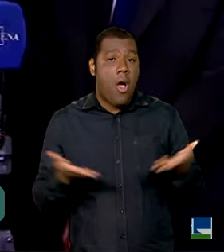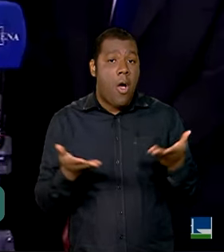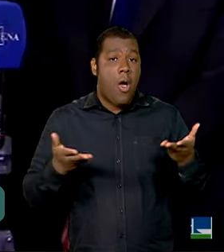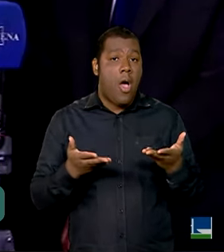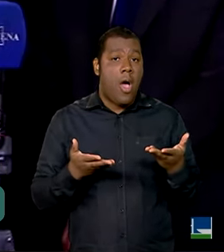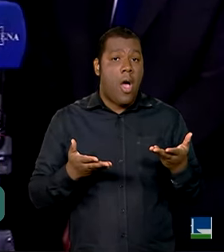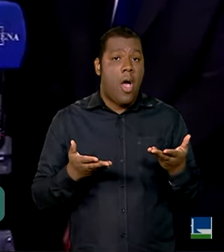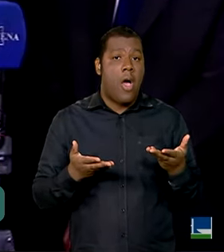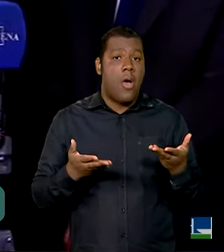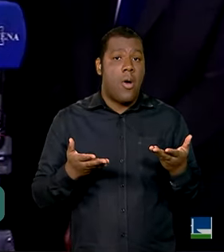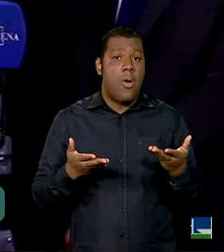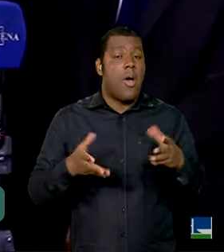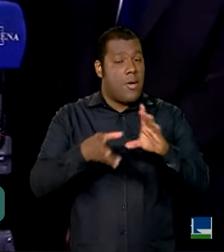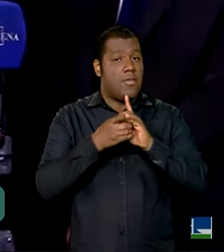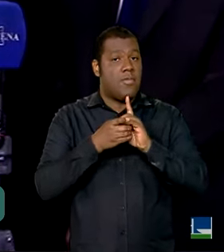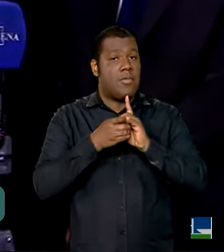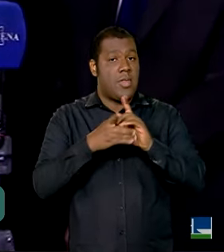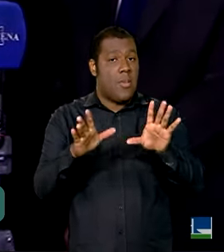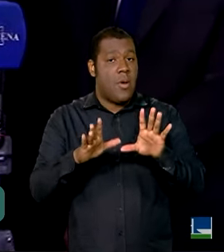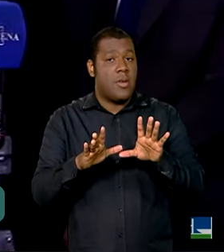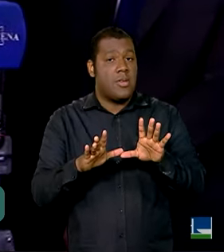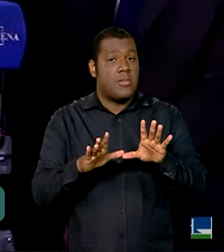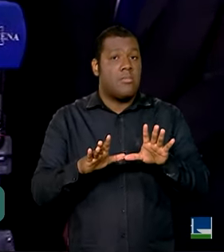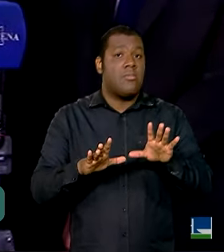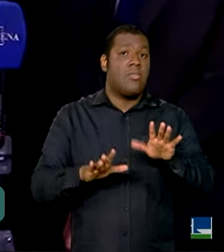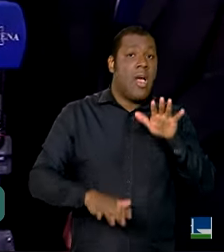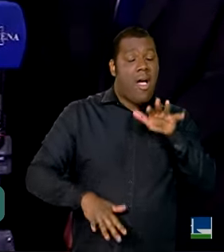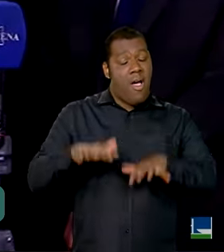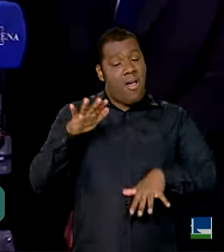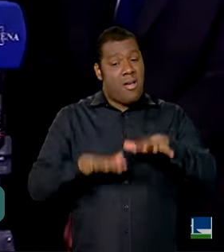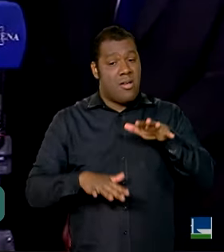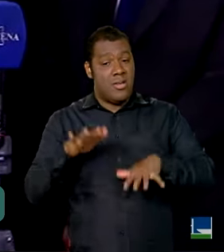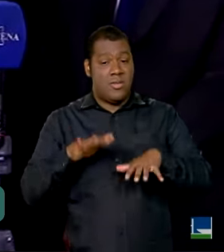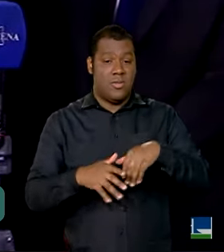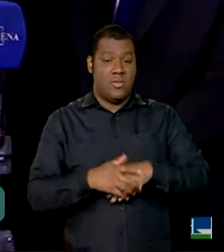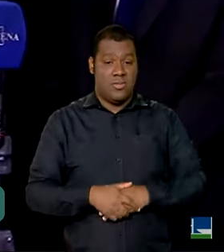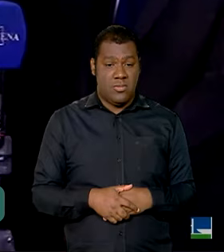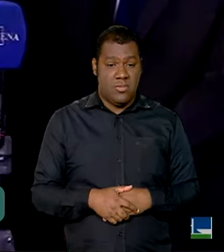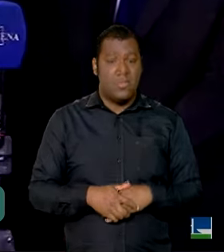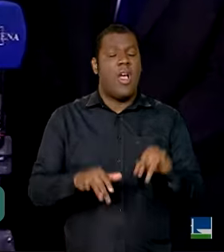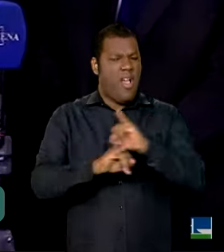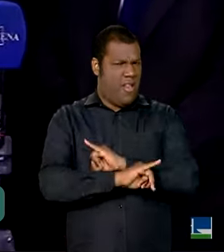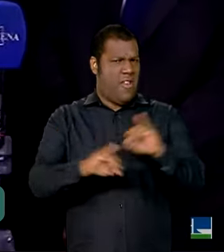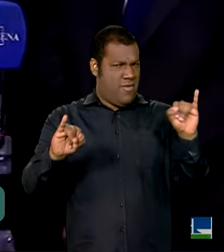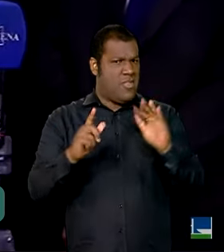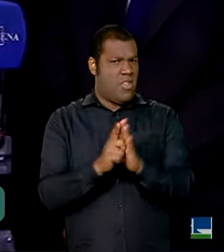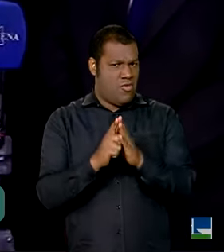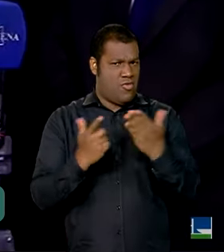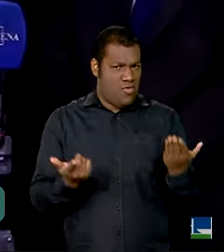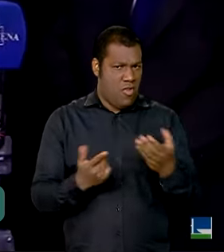democracia, vez ou outra, e faz bem a imprensa em